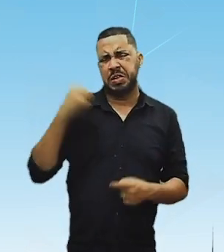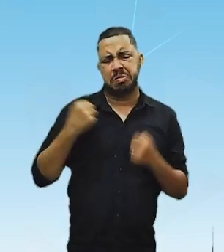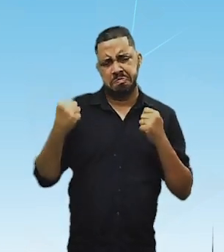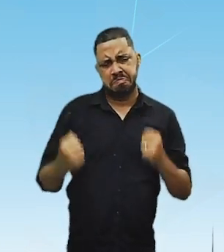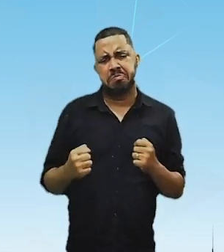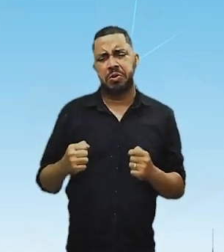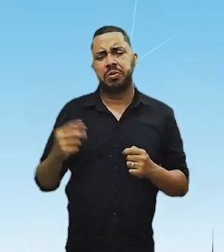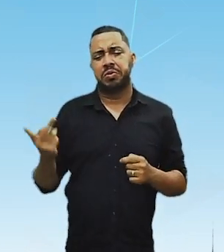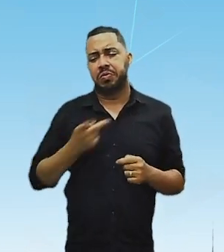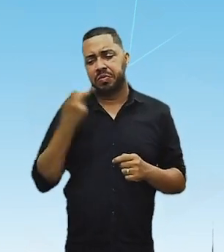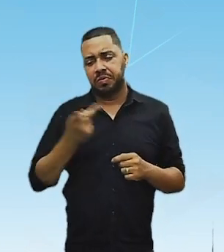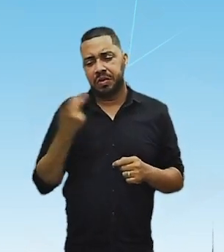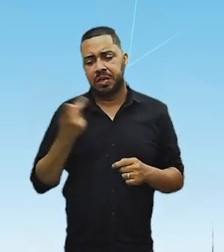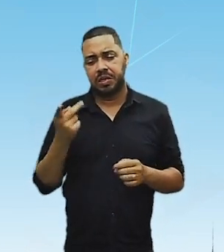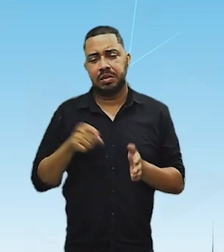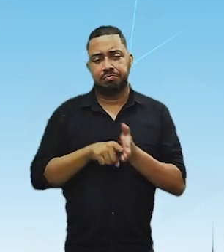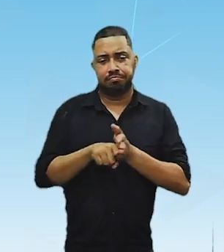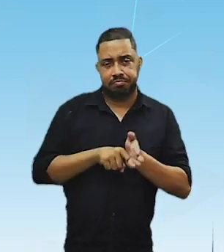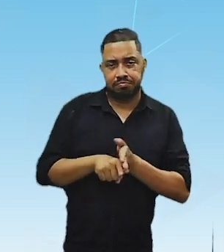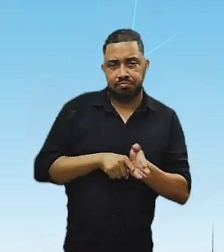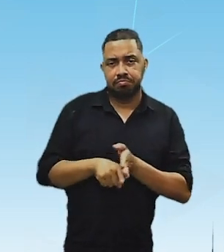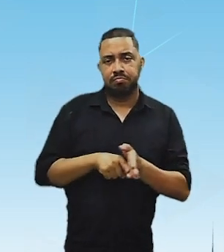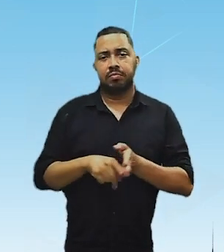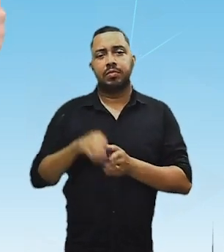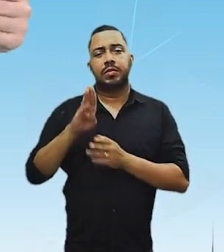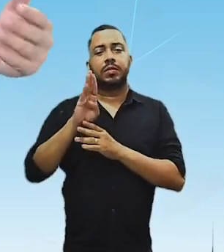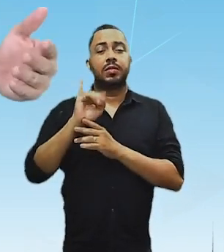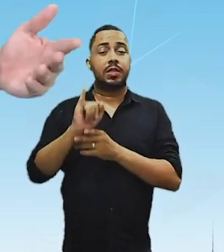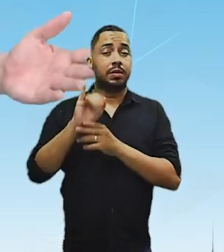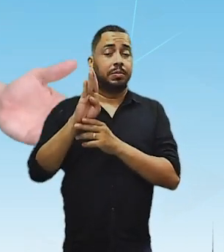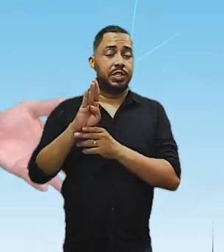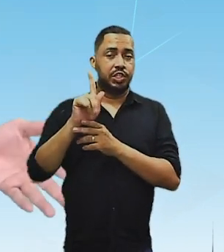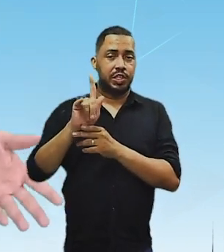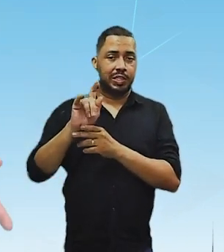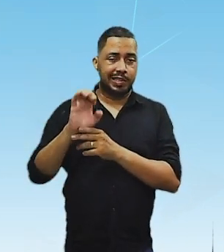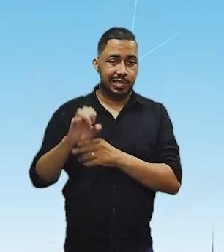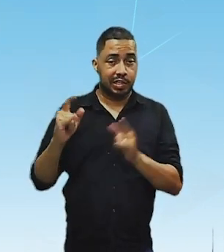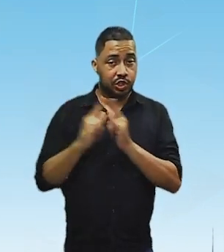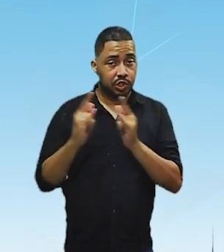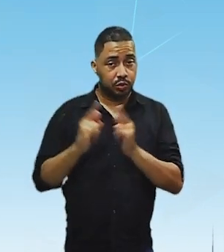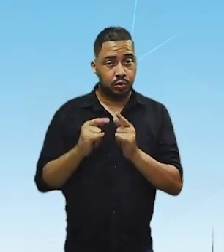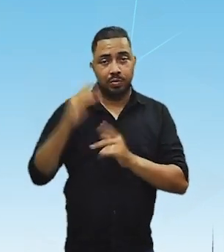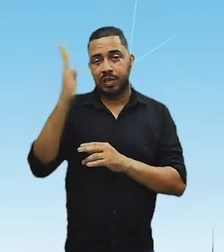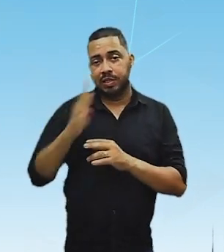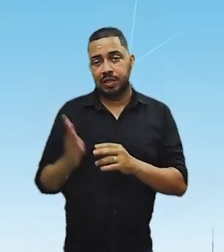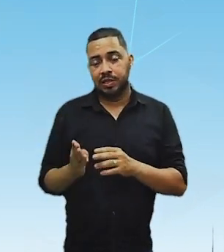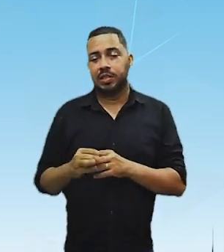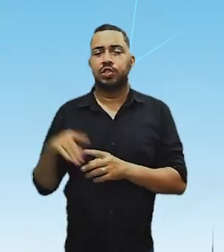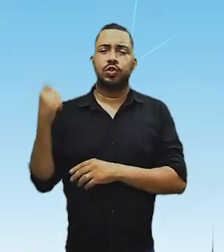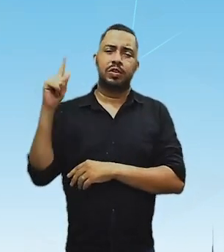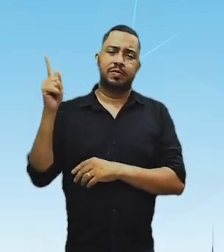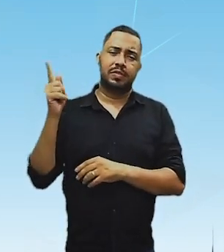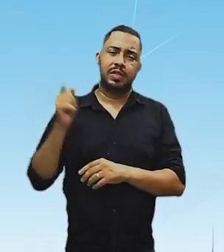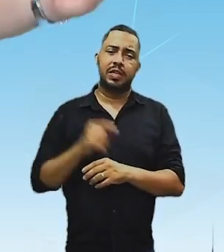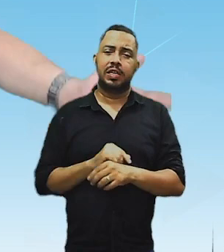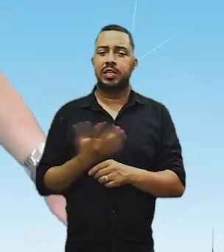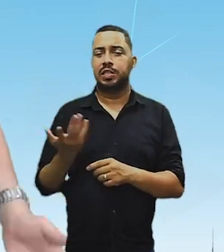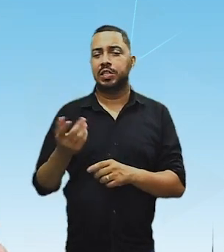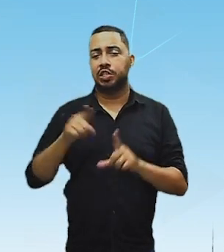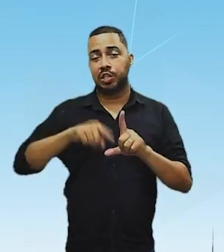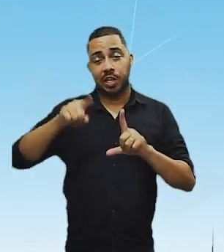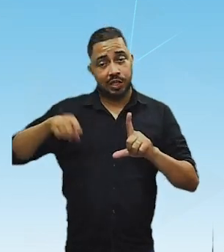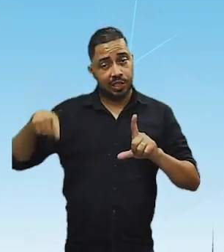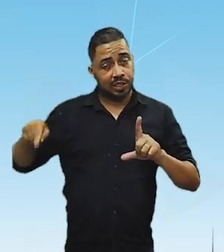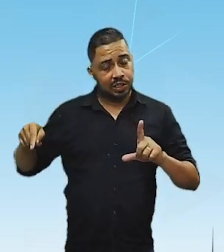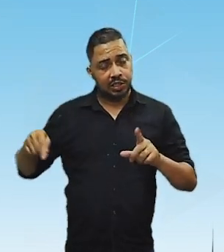citar dados do IBGE, que é o Instituto Brasileiro de Geografia e Estatística. Segundo o IBGE, de acordo com o